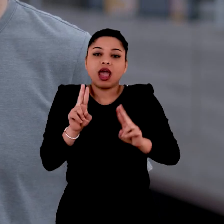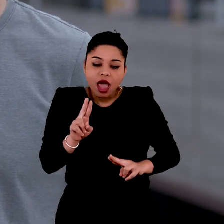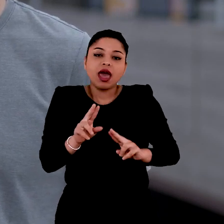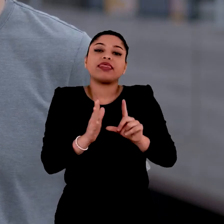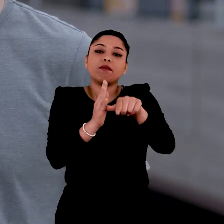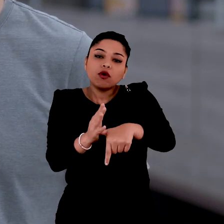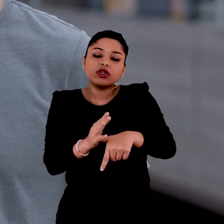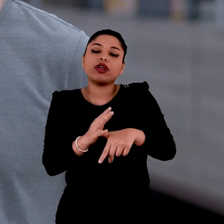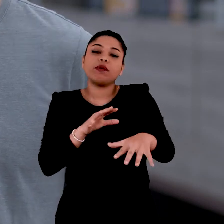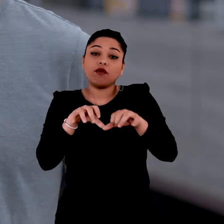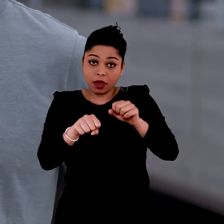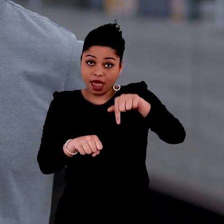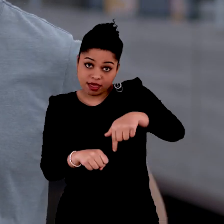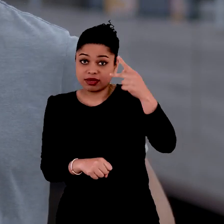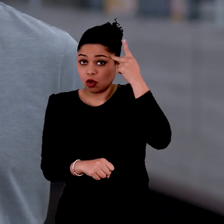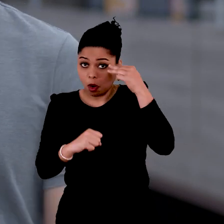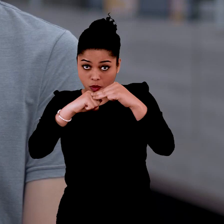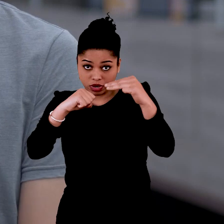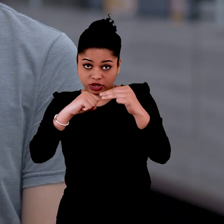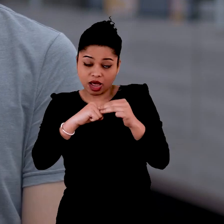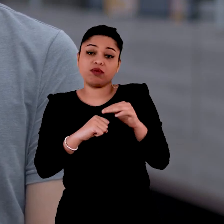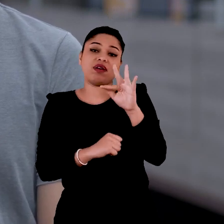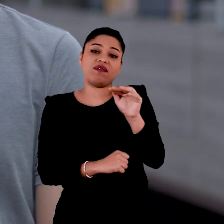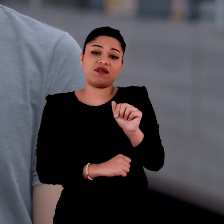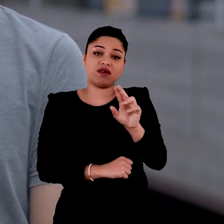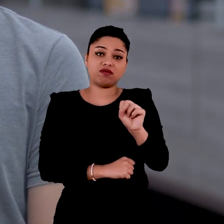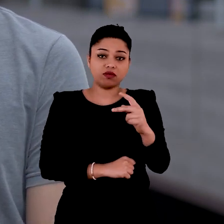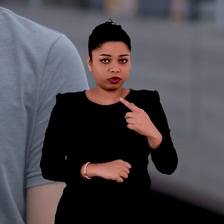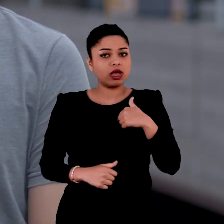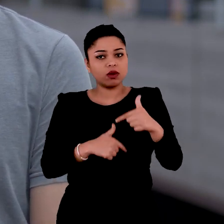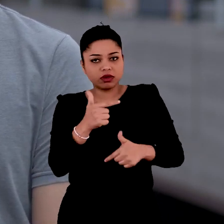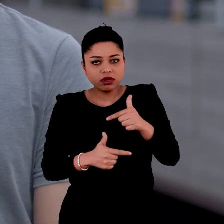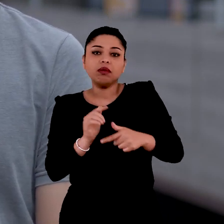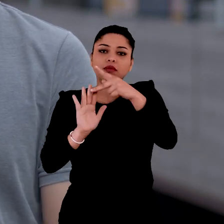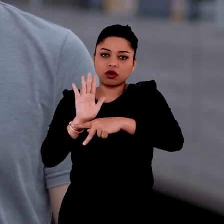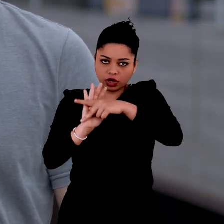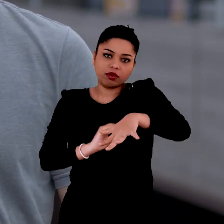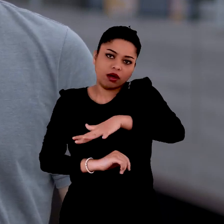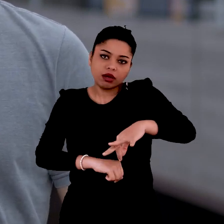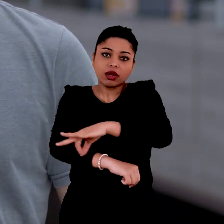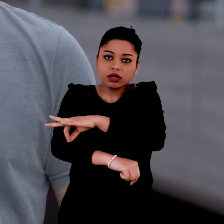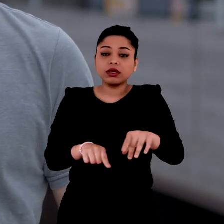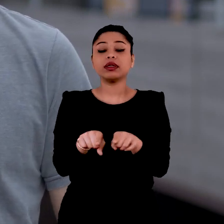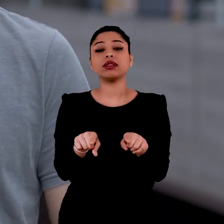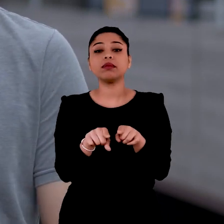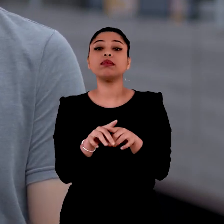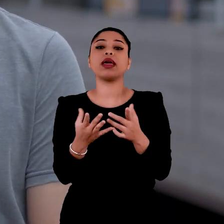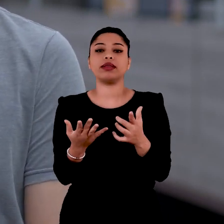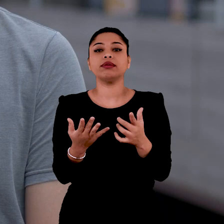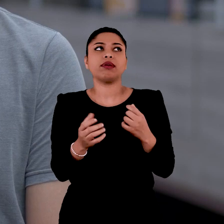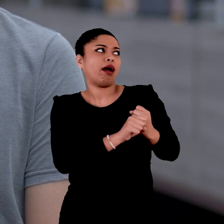há muitos anos, assim, desde que eu estava na faculdade, muito com pesquisa. Faço parte de um grupo chamado Entre, faz